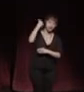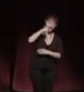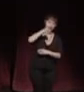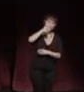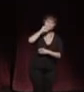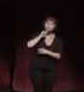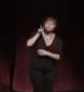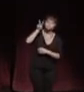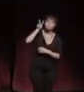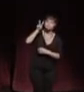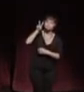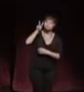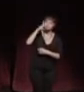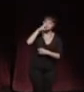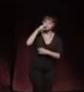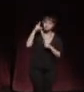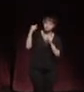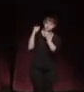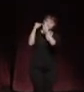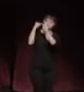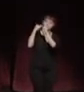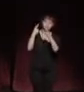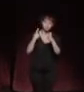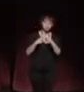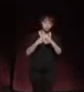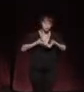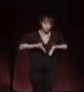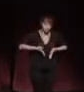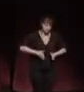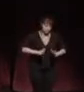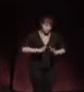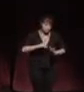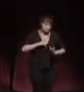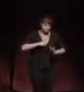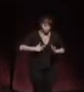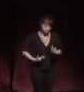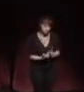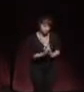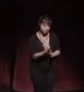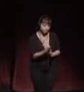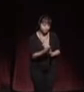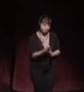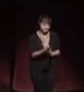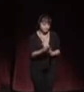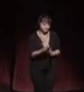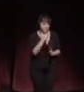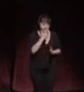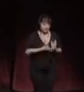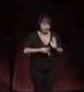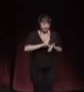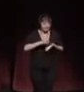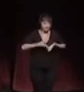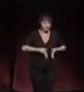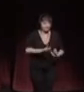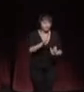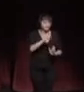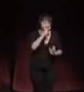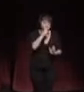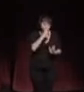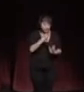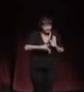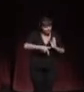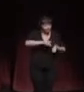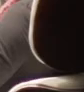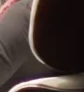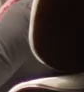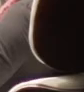reconhece, porque ele saiu do cordão umbilical antes do nascimento. Essas coisas que nós deveríamos